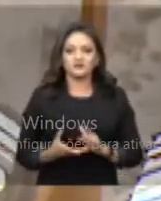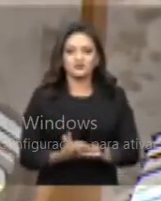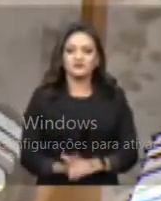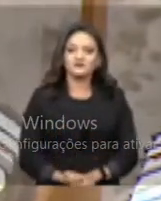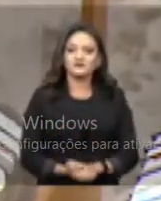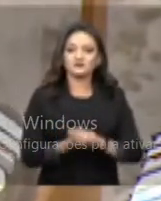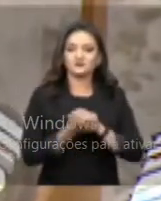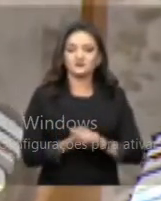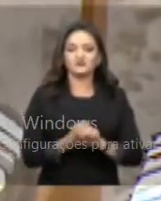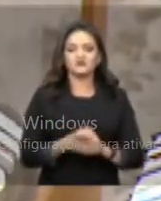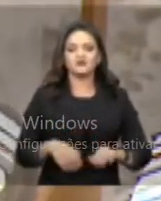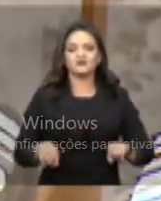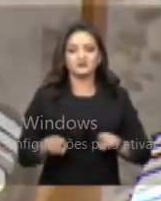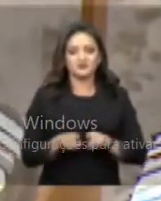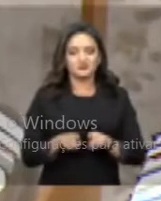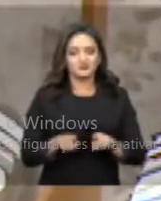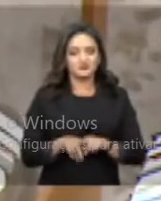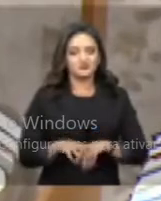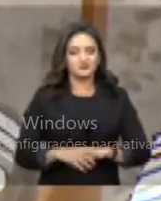os senhores